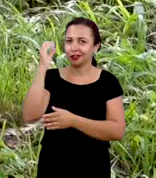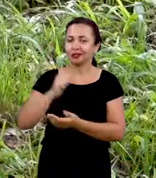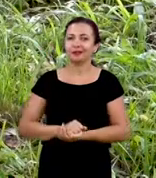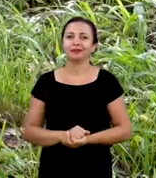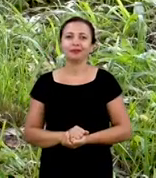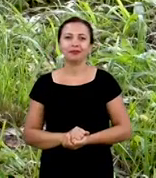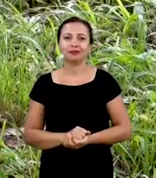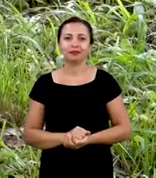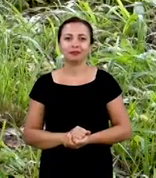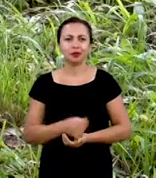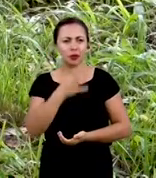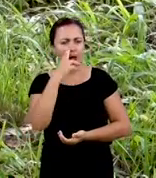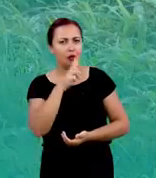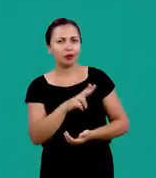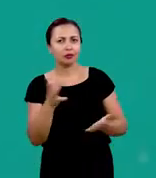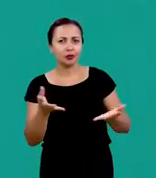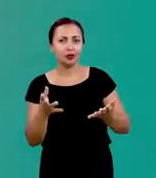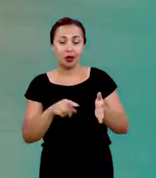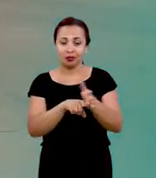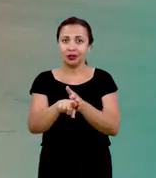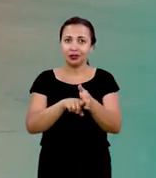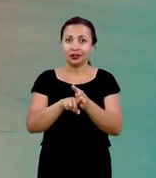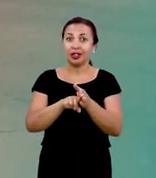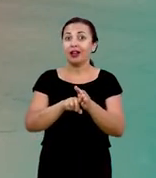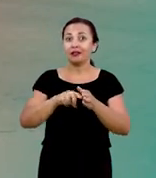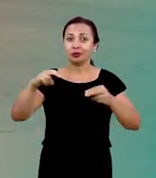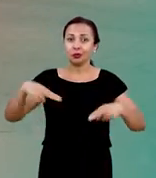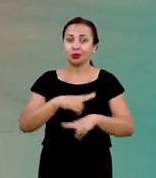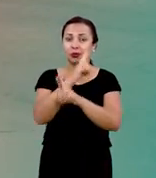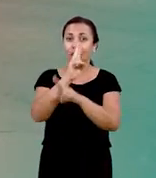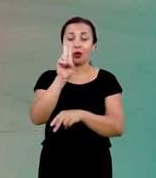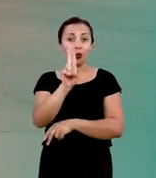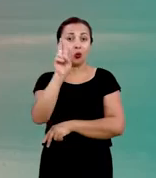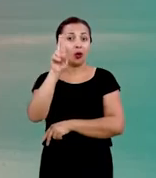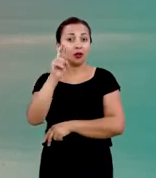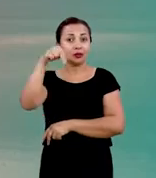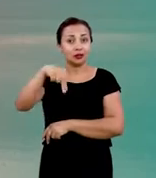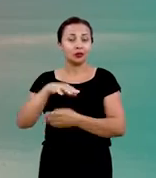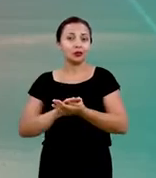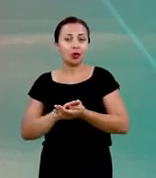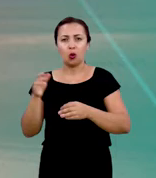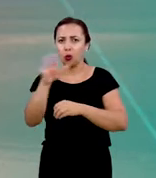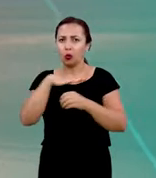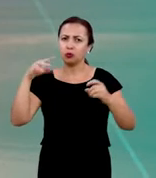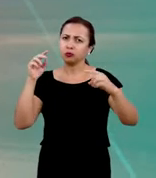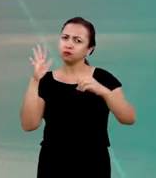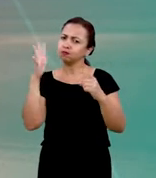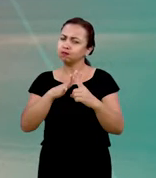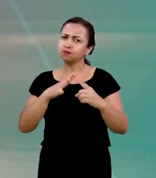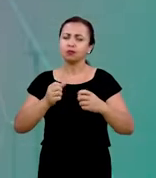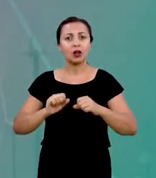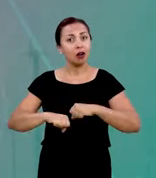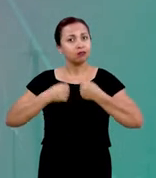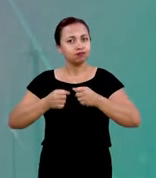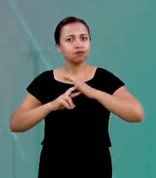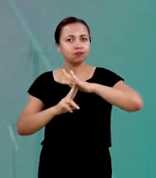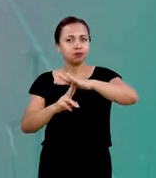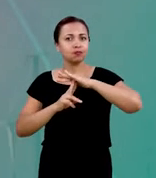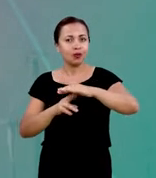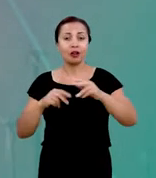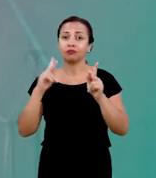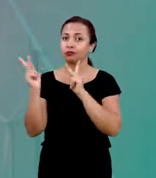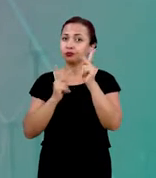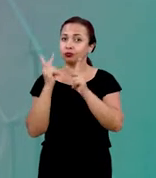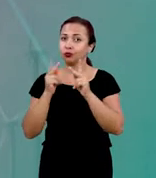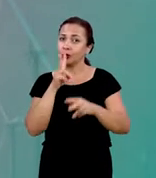algumas pesquisas científicas. Confira uma pesquisa da Universidade Estadual do Rio Grande do Norte sobre os impactos ambientais